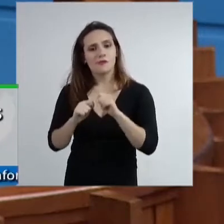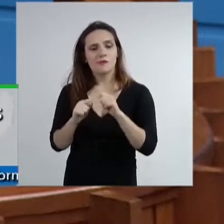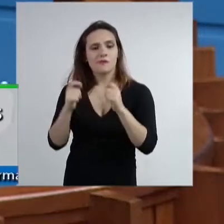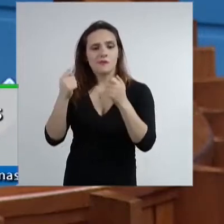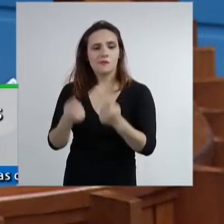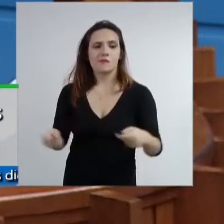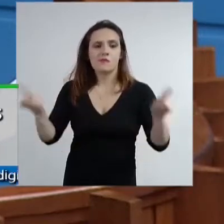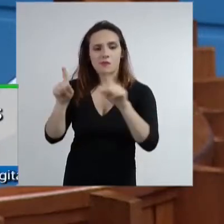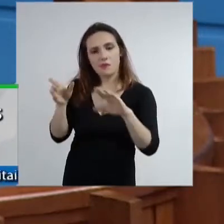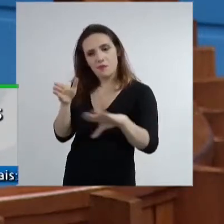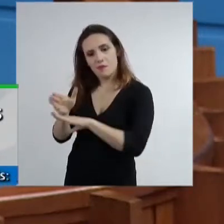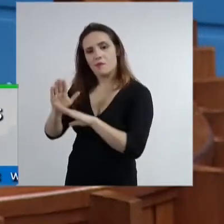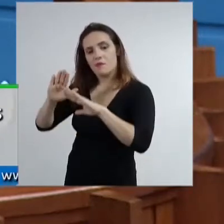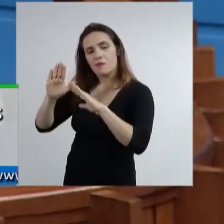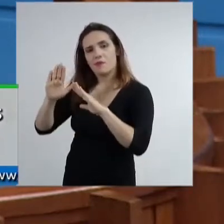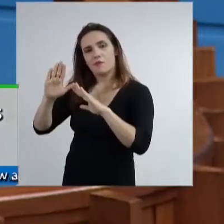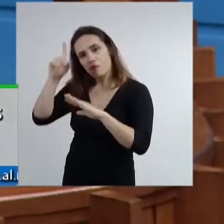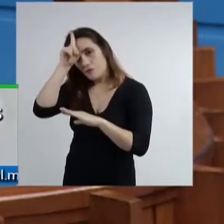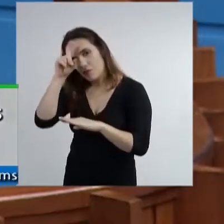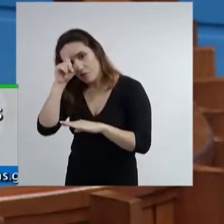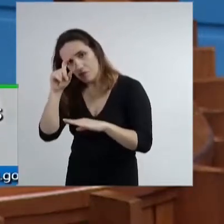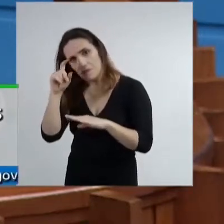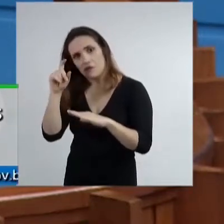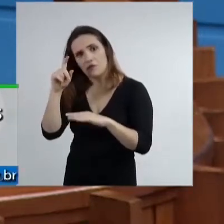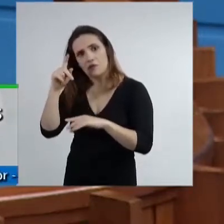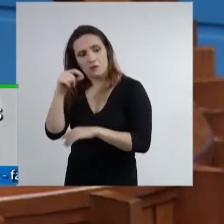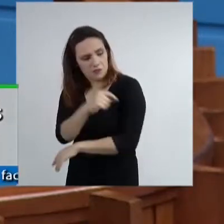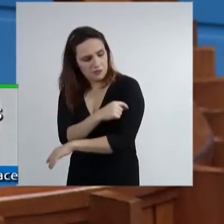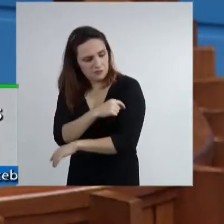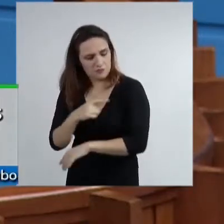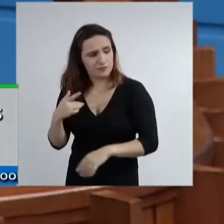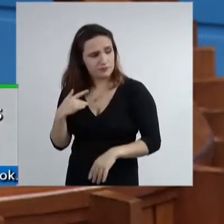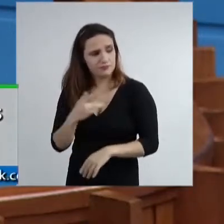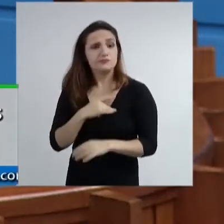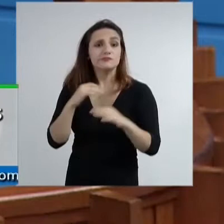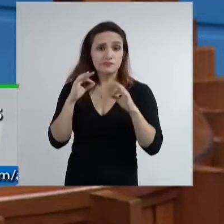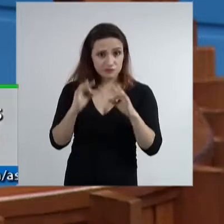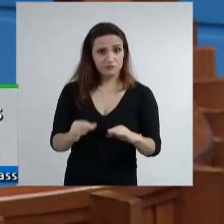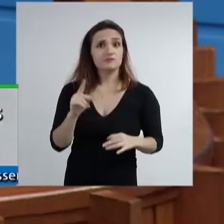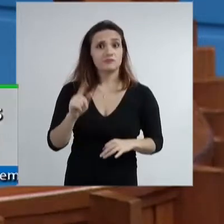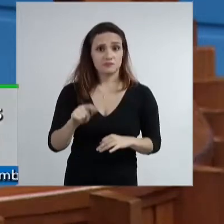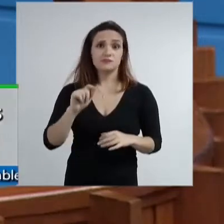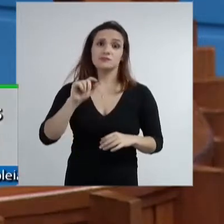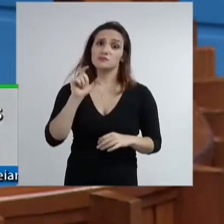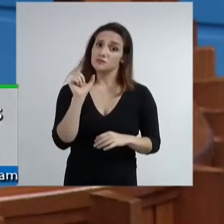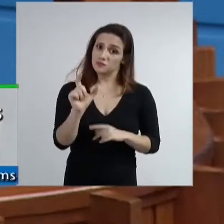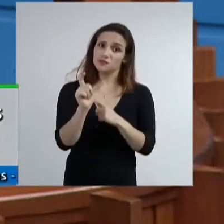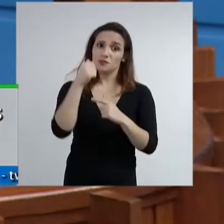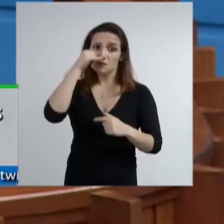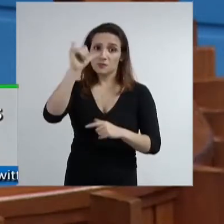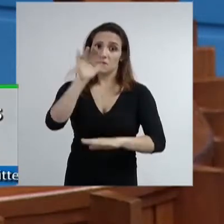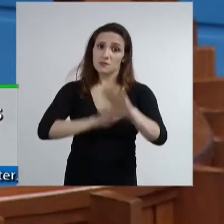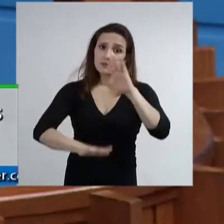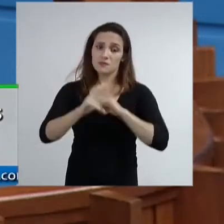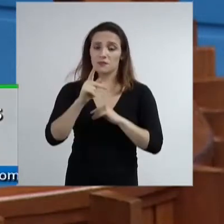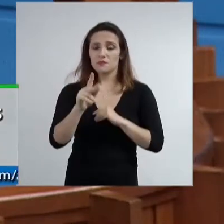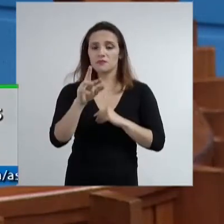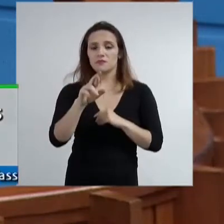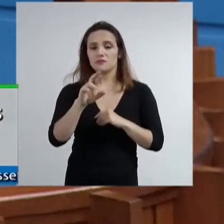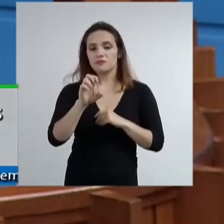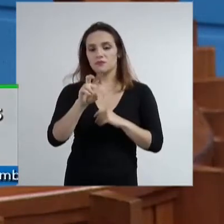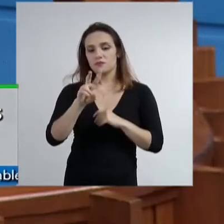hospitais, nos postos de saúde, então é uma verdadeira prevenção que se faz. Eu acho que essa, além de ser